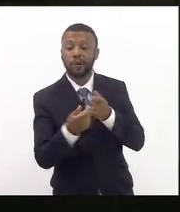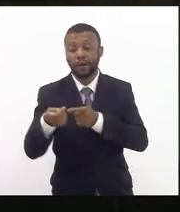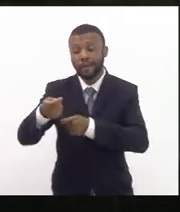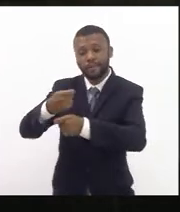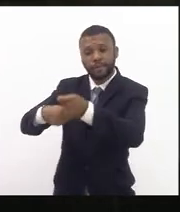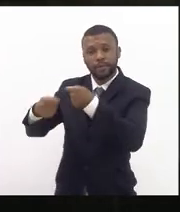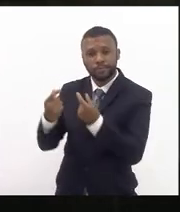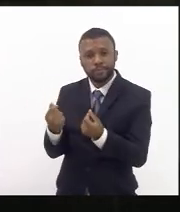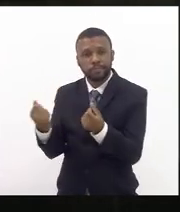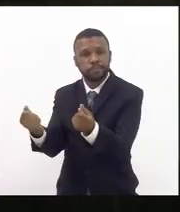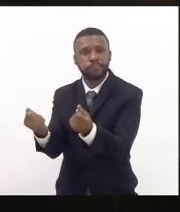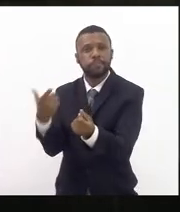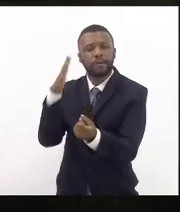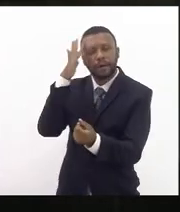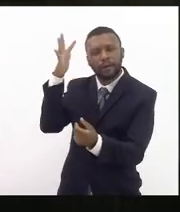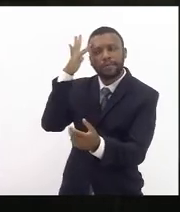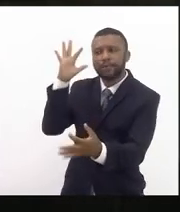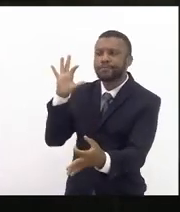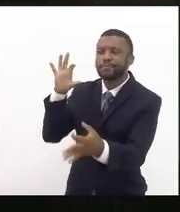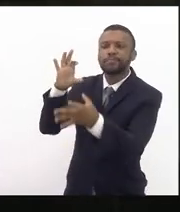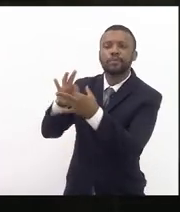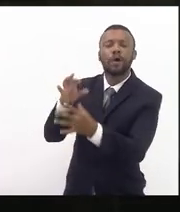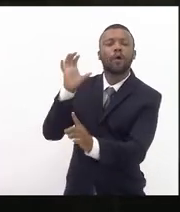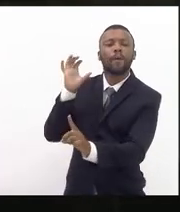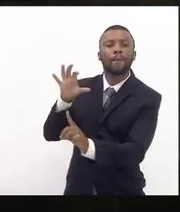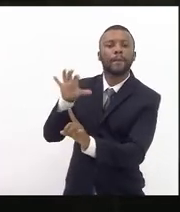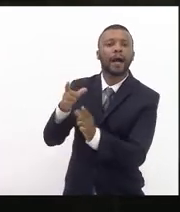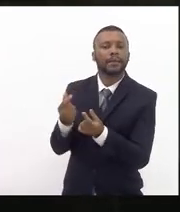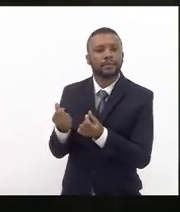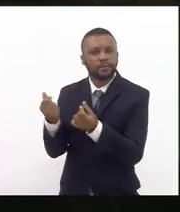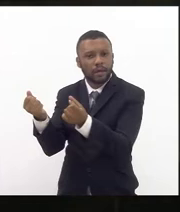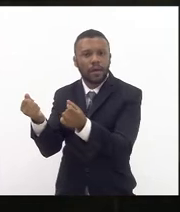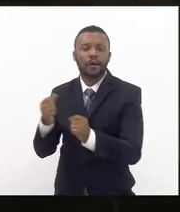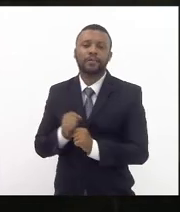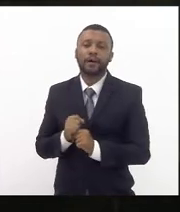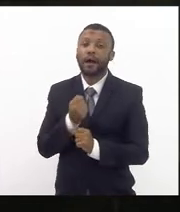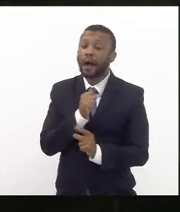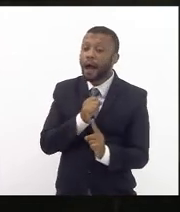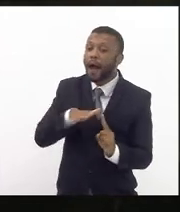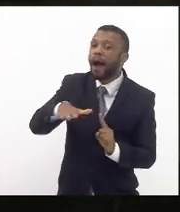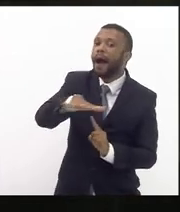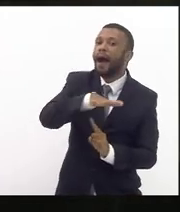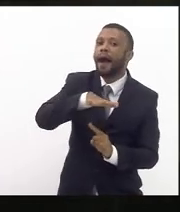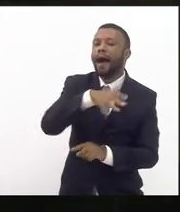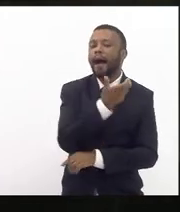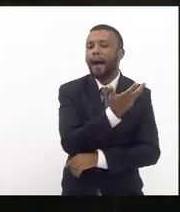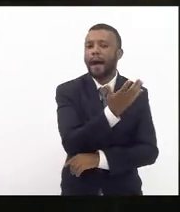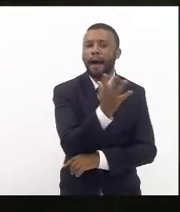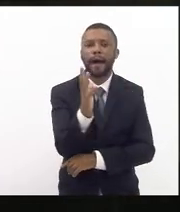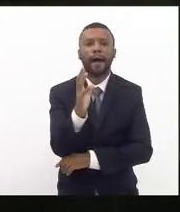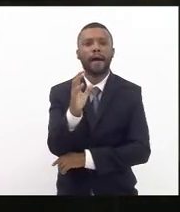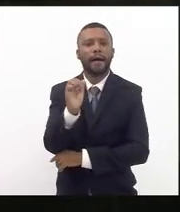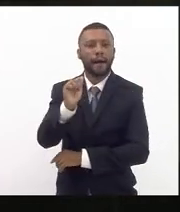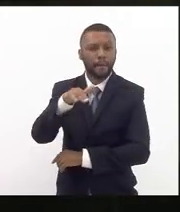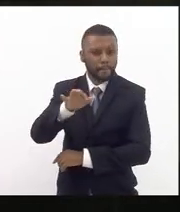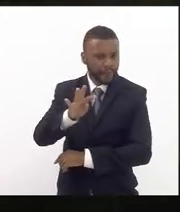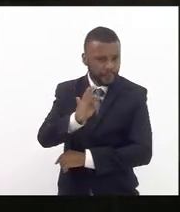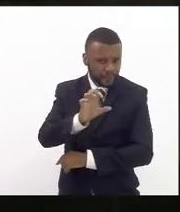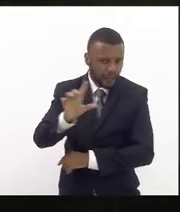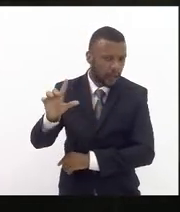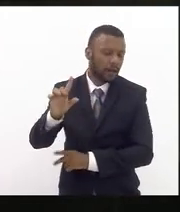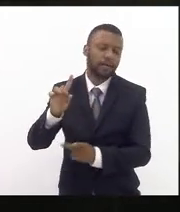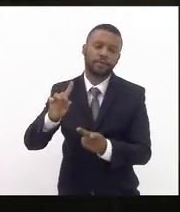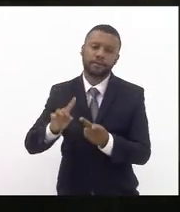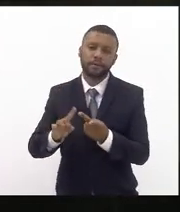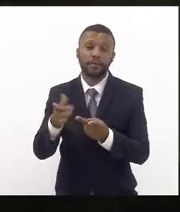os impactos econômicos, ambientais e sociais. Né? Então, a proposta do PSOL com a